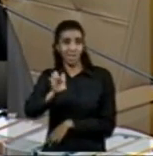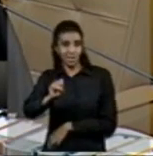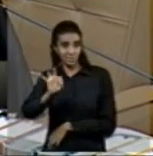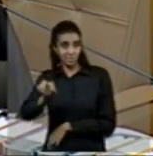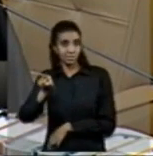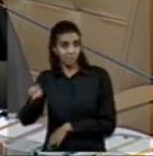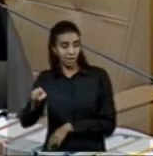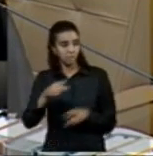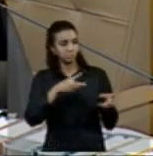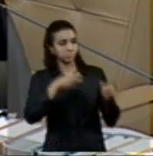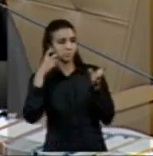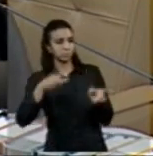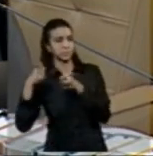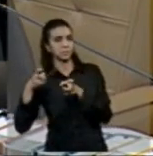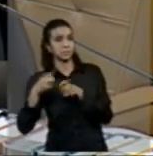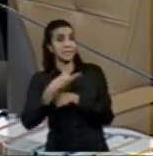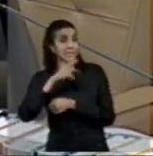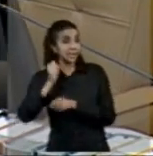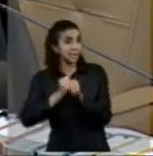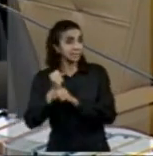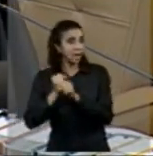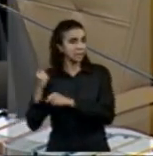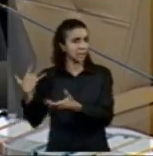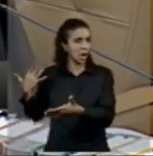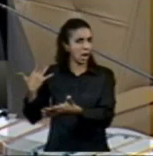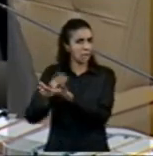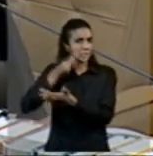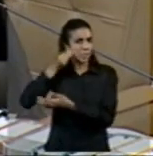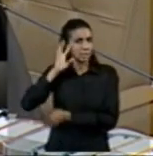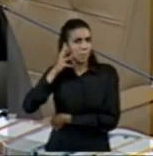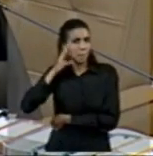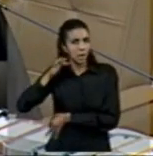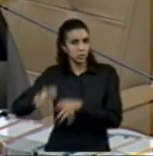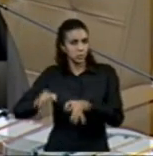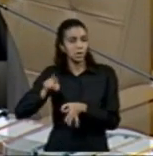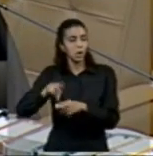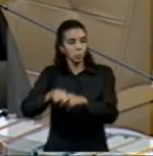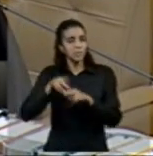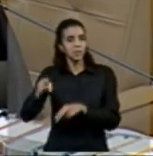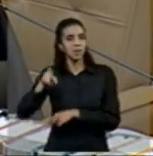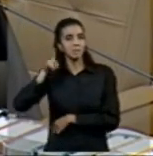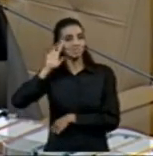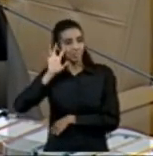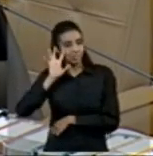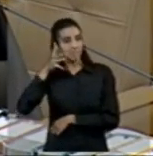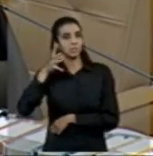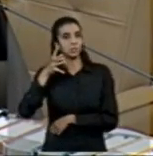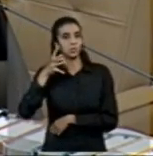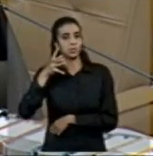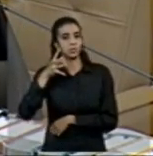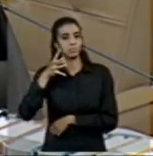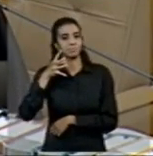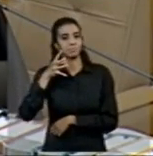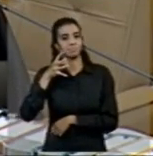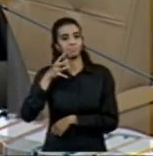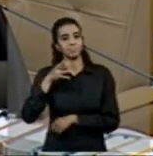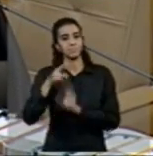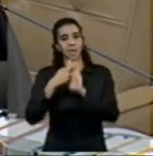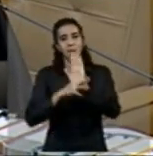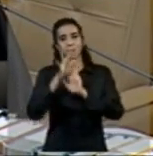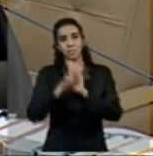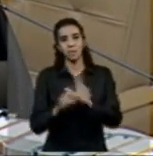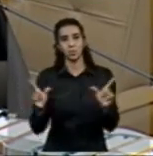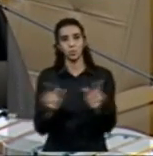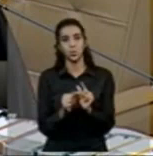Trabalho, em quase 30 anos de jurisprudência, firmar as conclusões que estão cristalizadas na